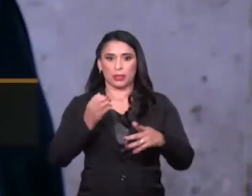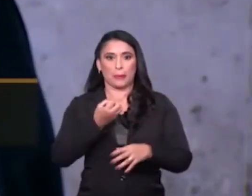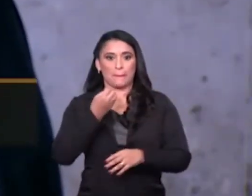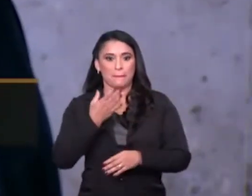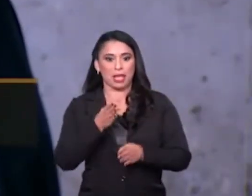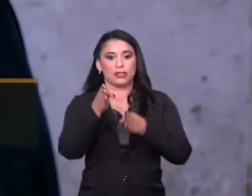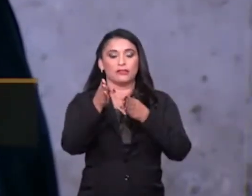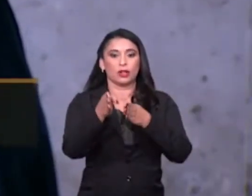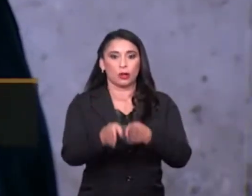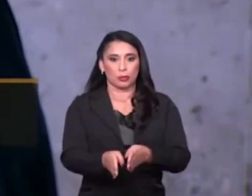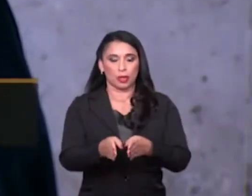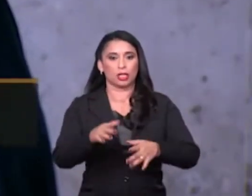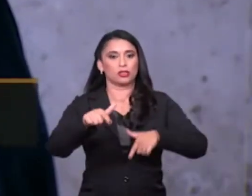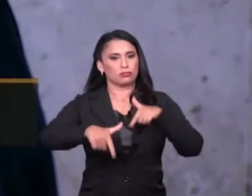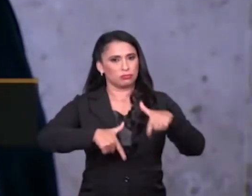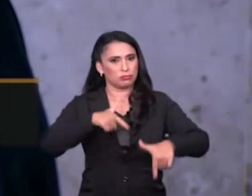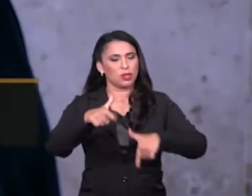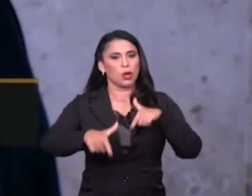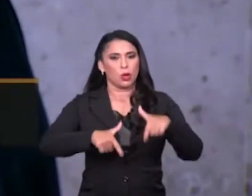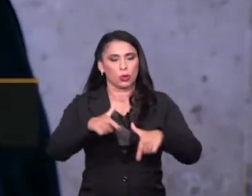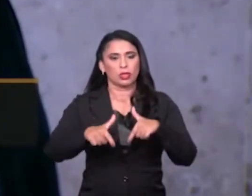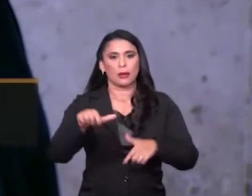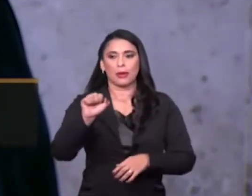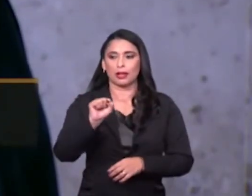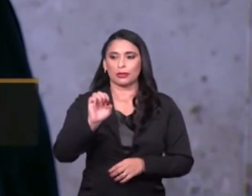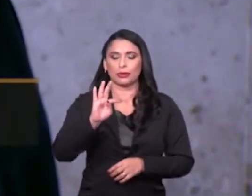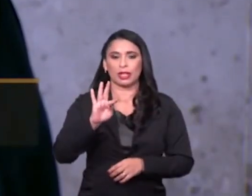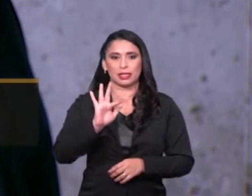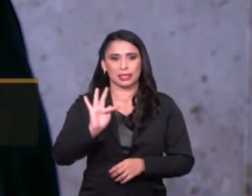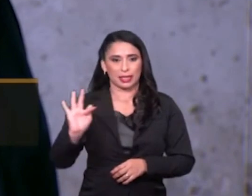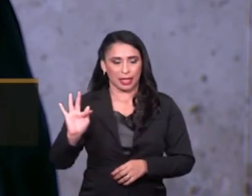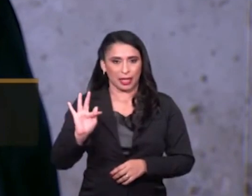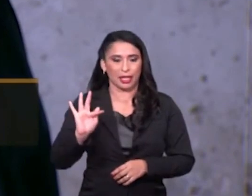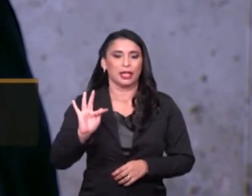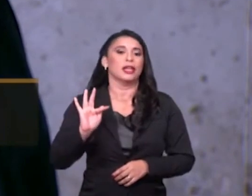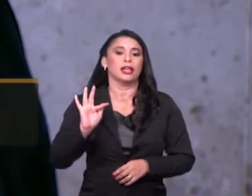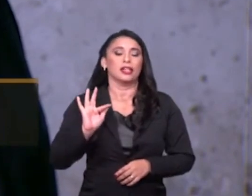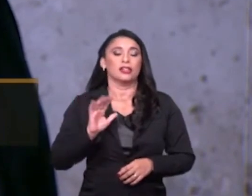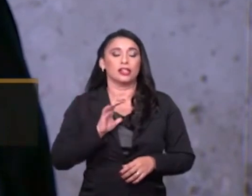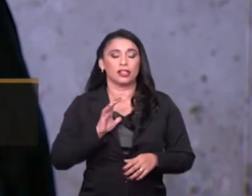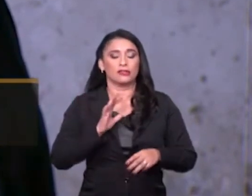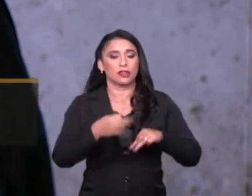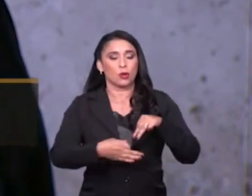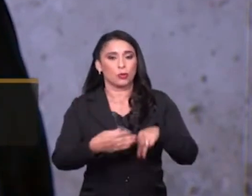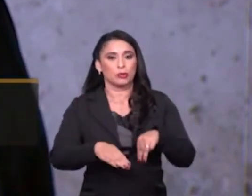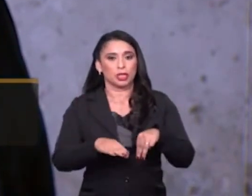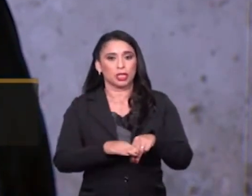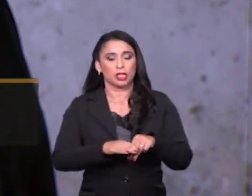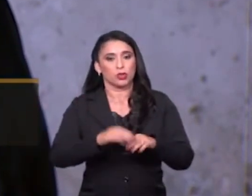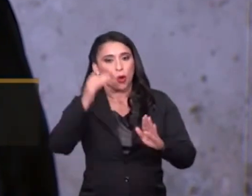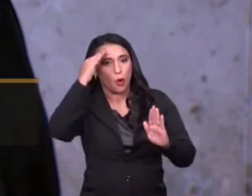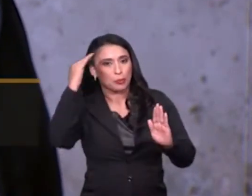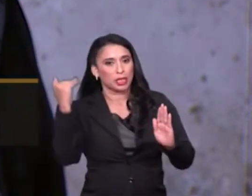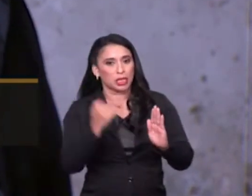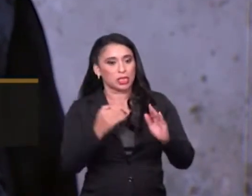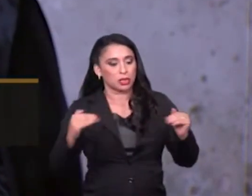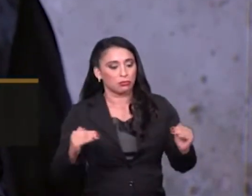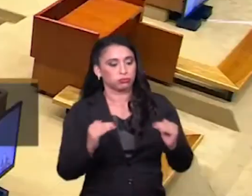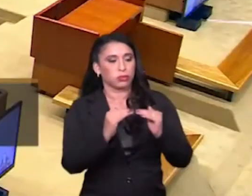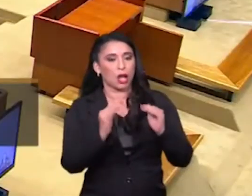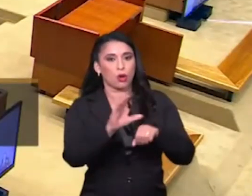cargo de Ministro do Supremo Tribunal Federal em conformidade com a constituição e as leis